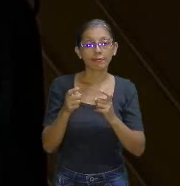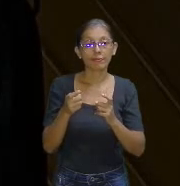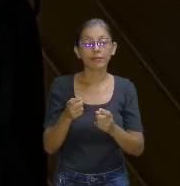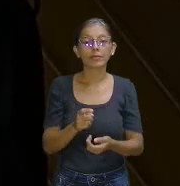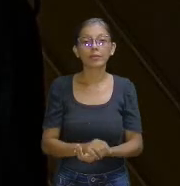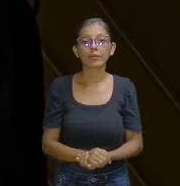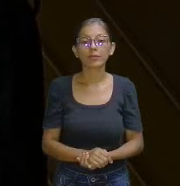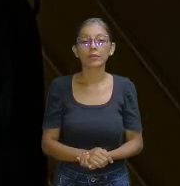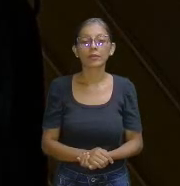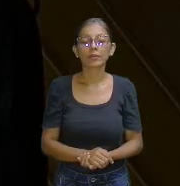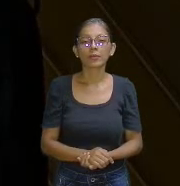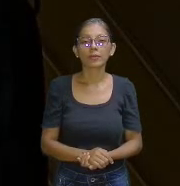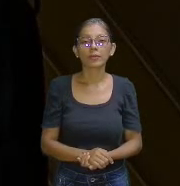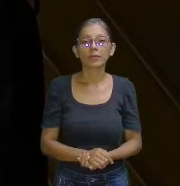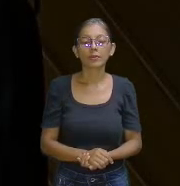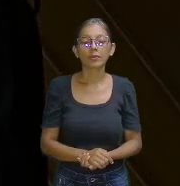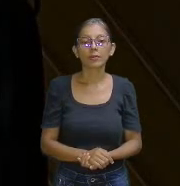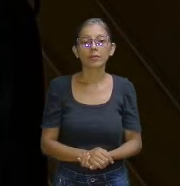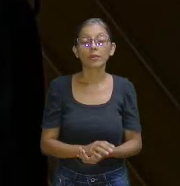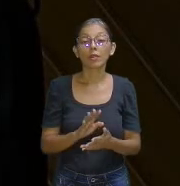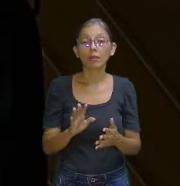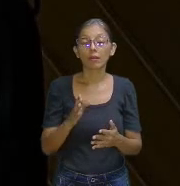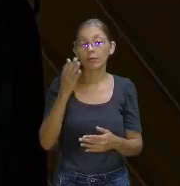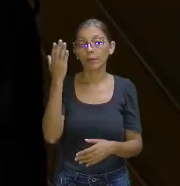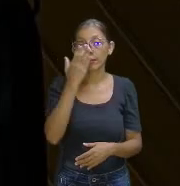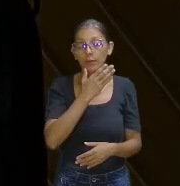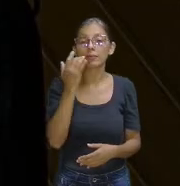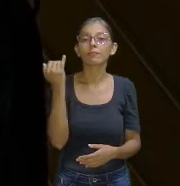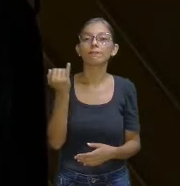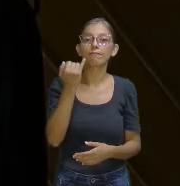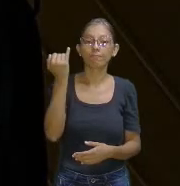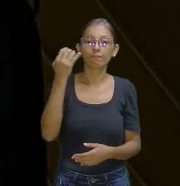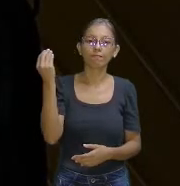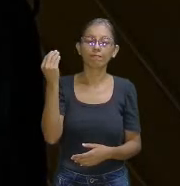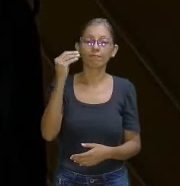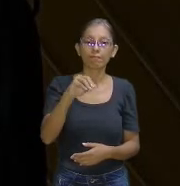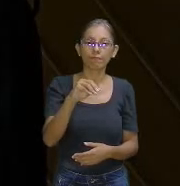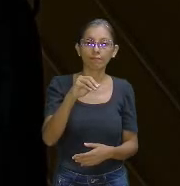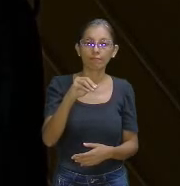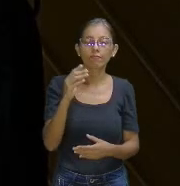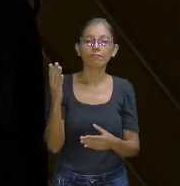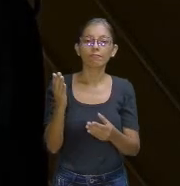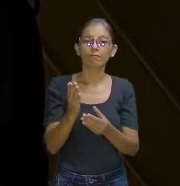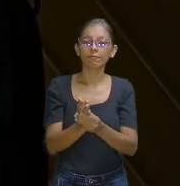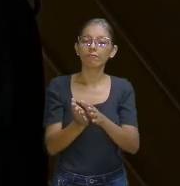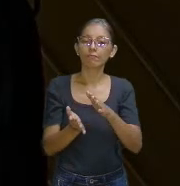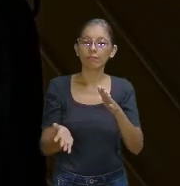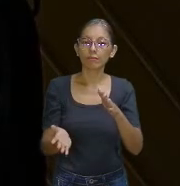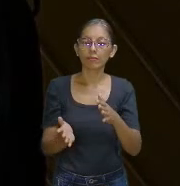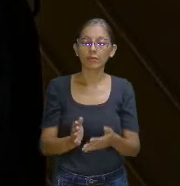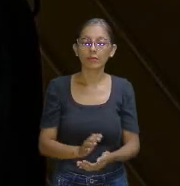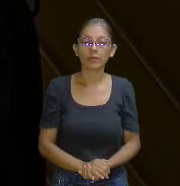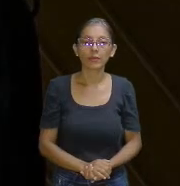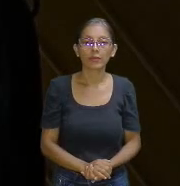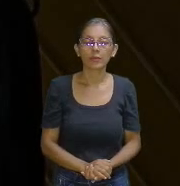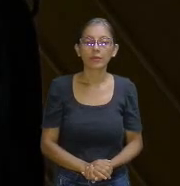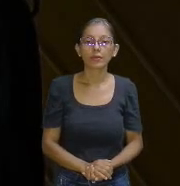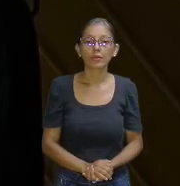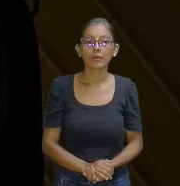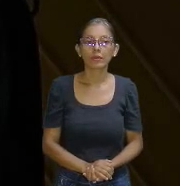supre a imprescindível exigência de robusta prova e harmônica prova nos autos. Colaciono decisões